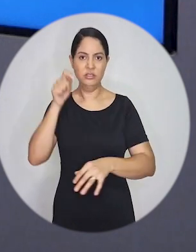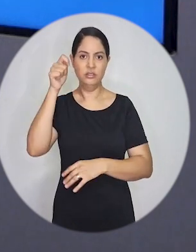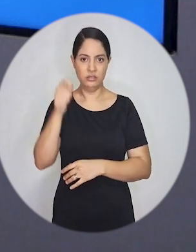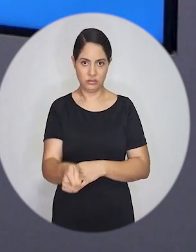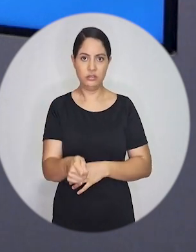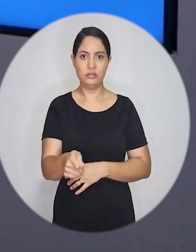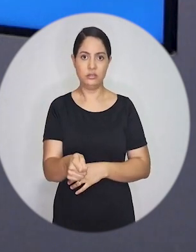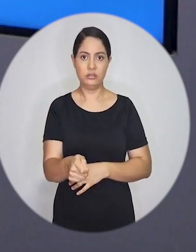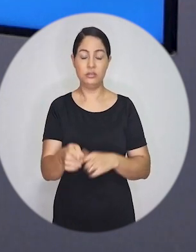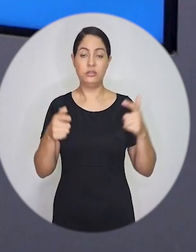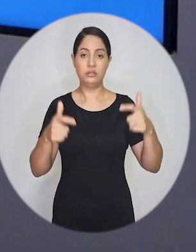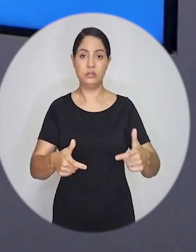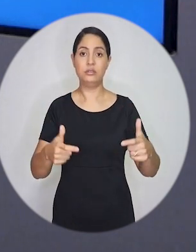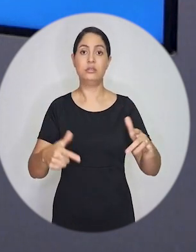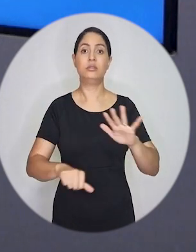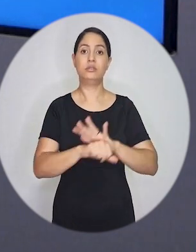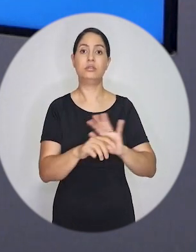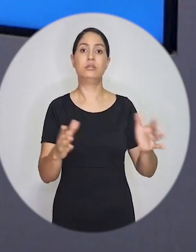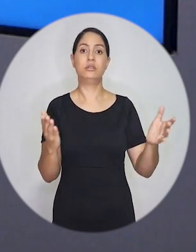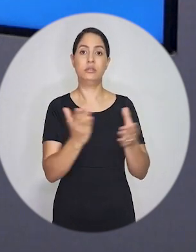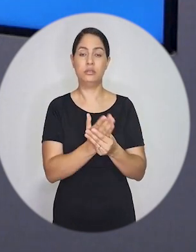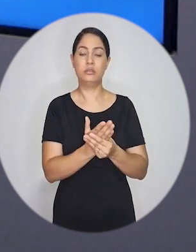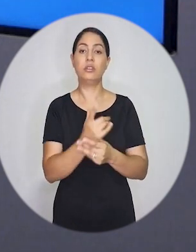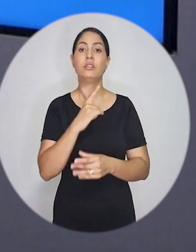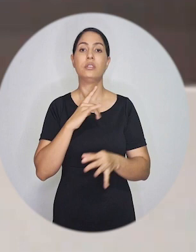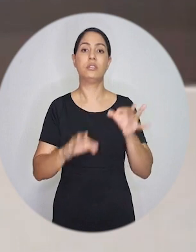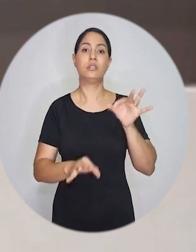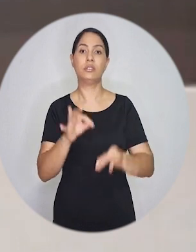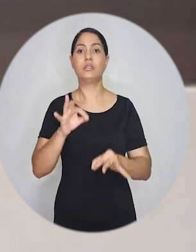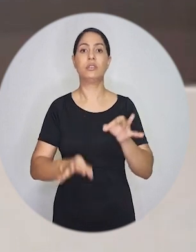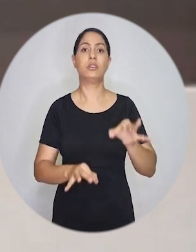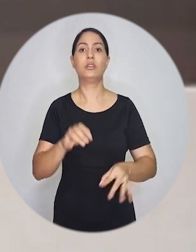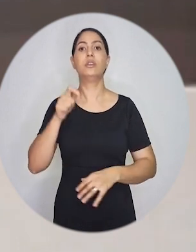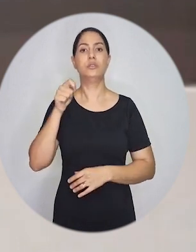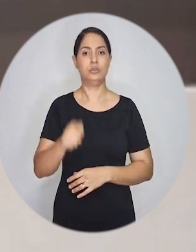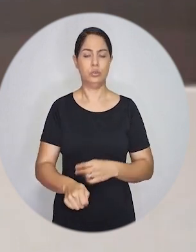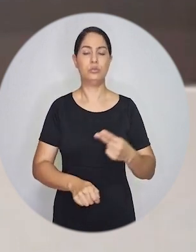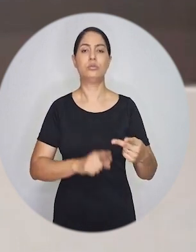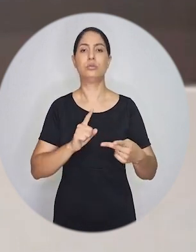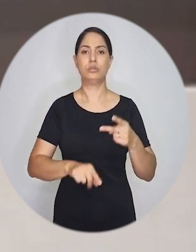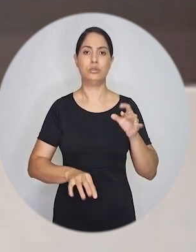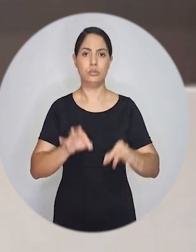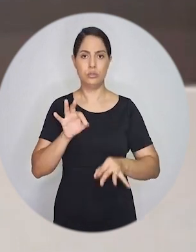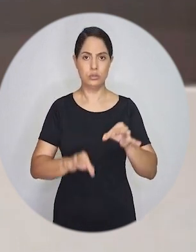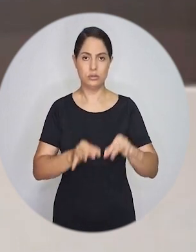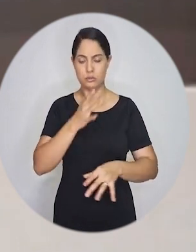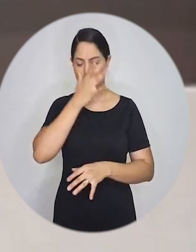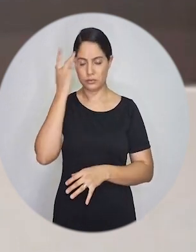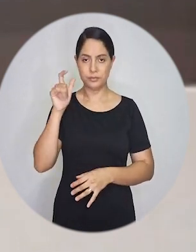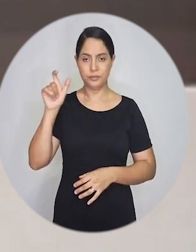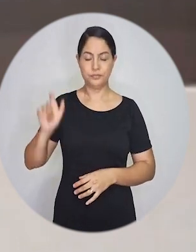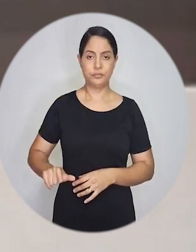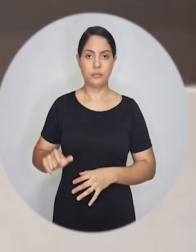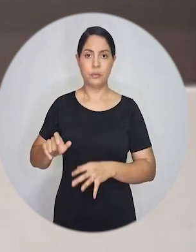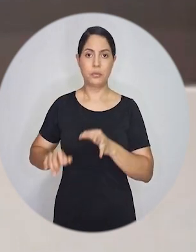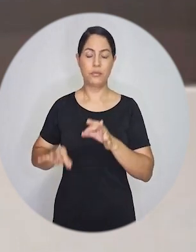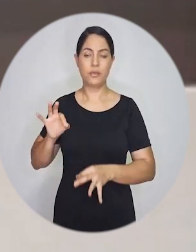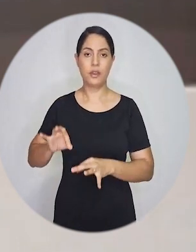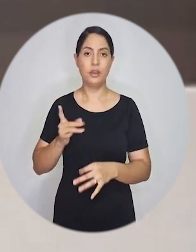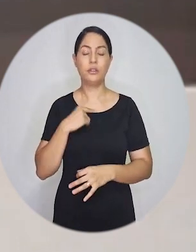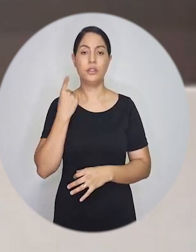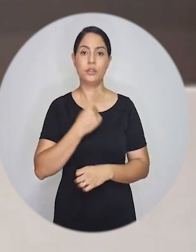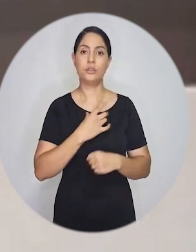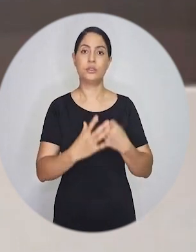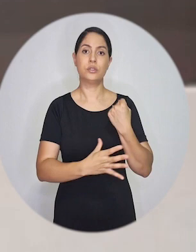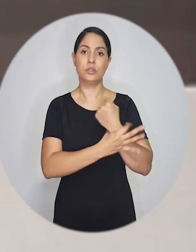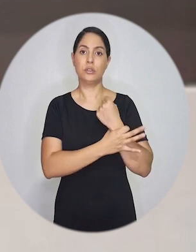que todos aqueles que sejam julgados pelo Poder Judiciário em um processo criminal tenham um julgamento mais justo, um julgamento por